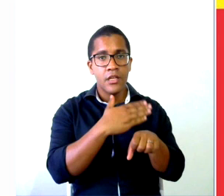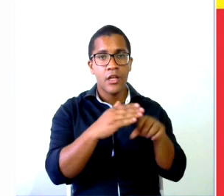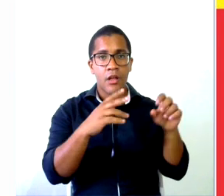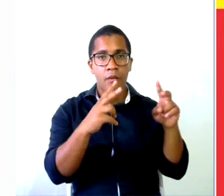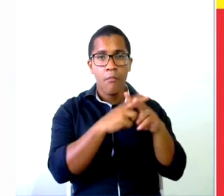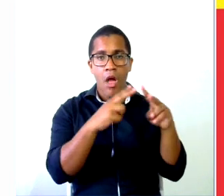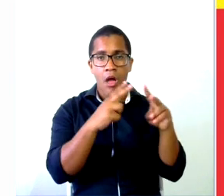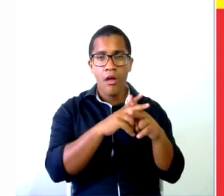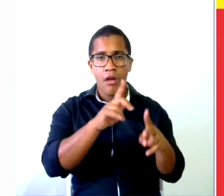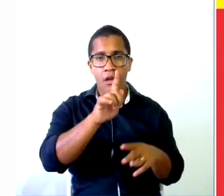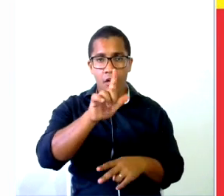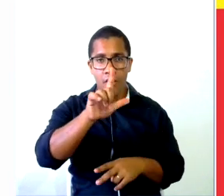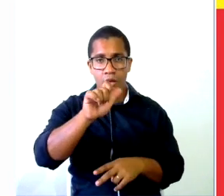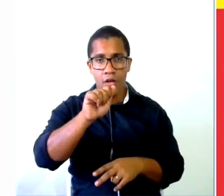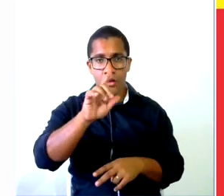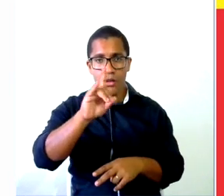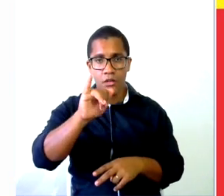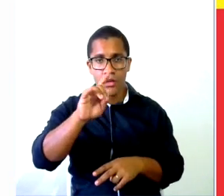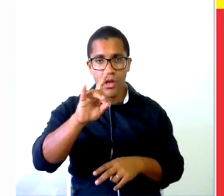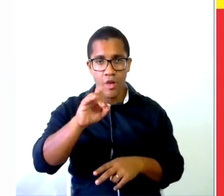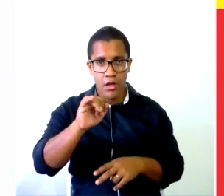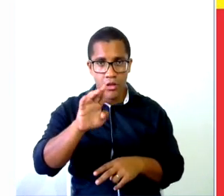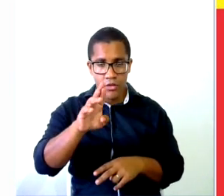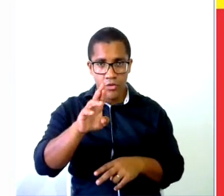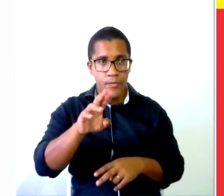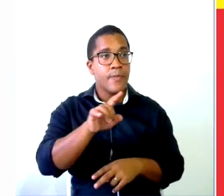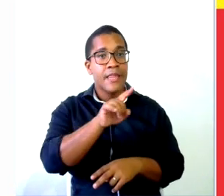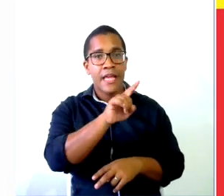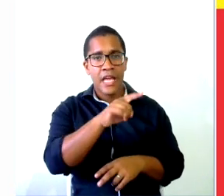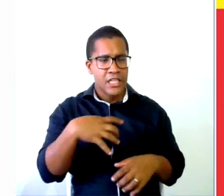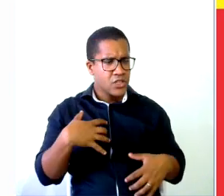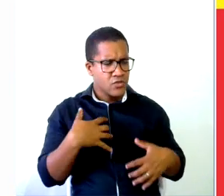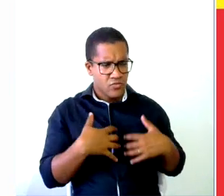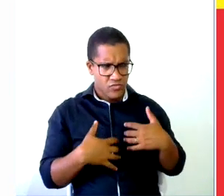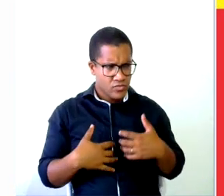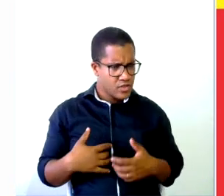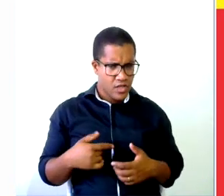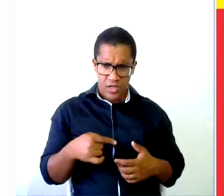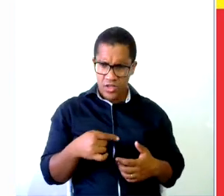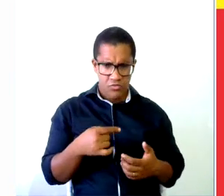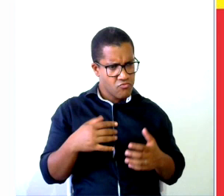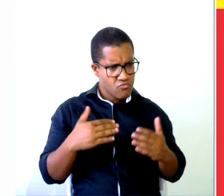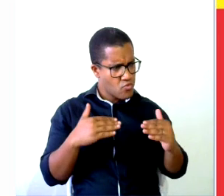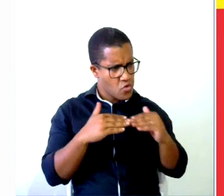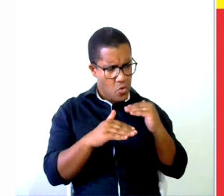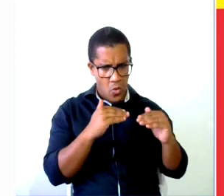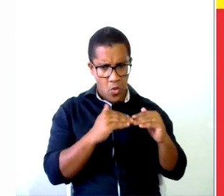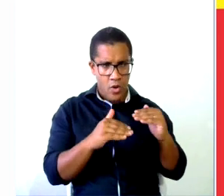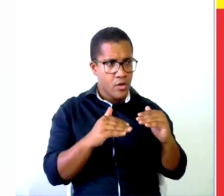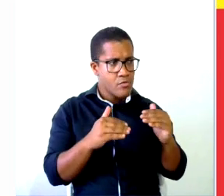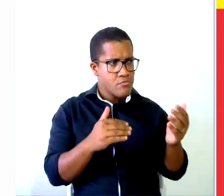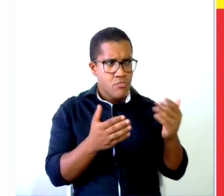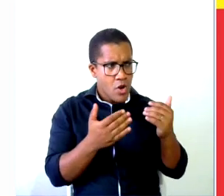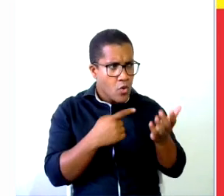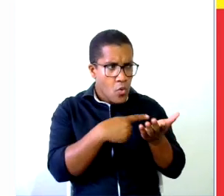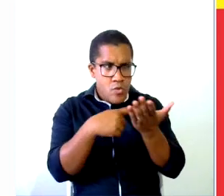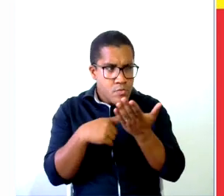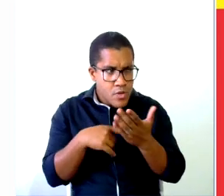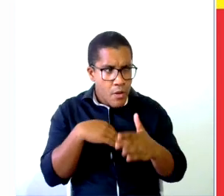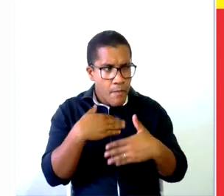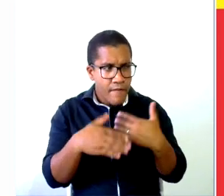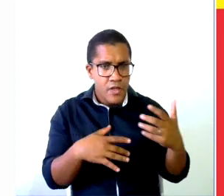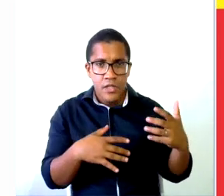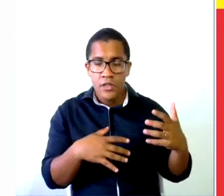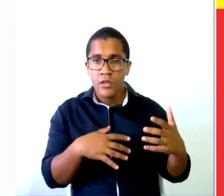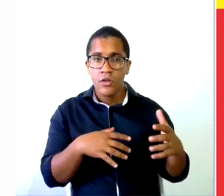Insatisfeito com essa sua situação de escravo, reuniu os demais para fugirem e organizaram uma grande